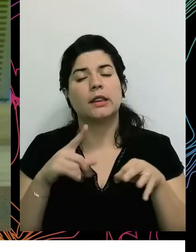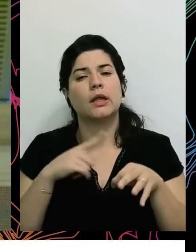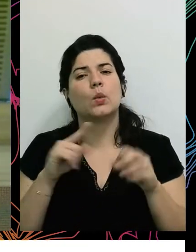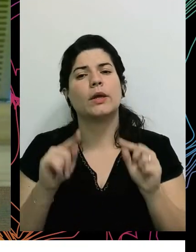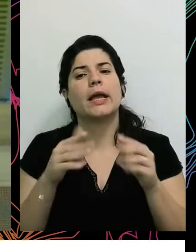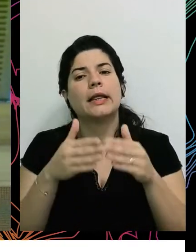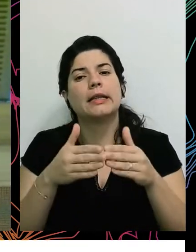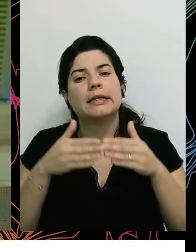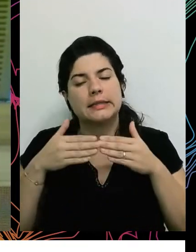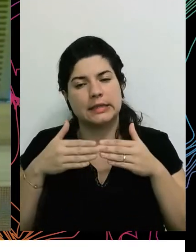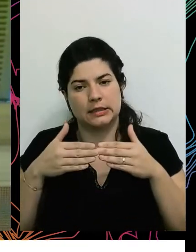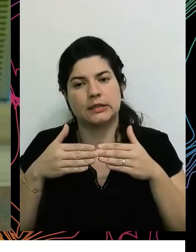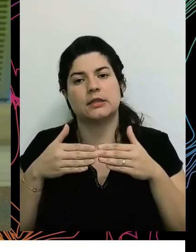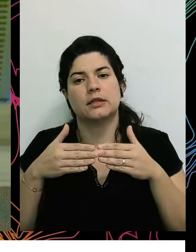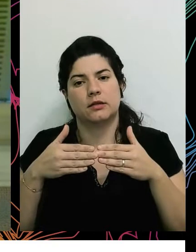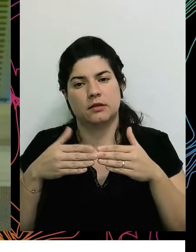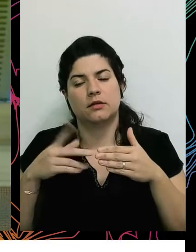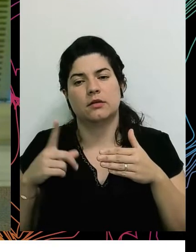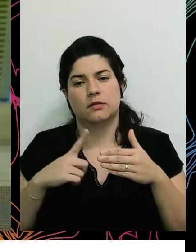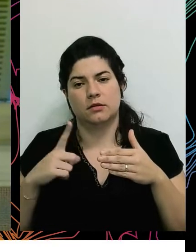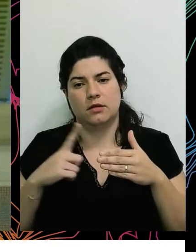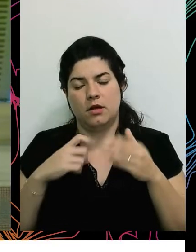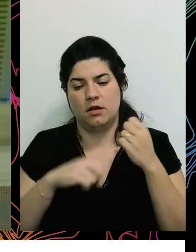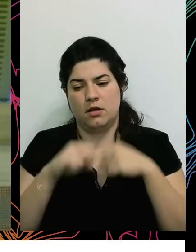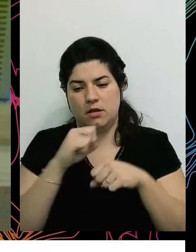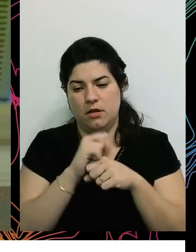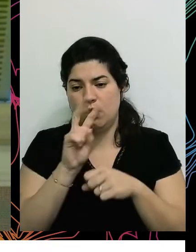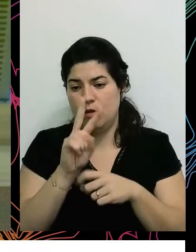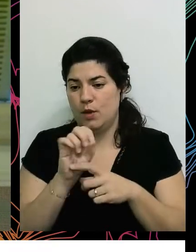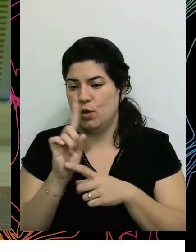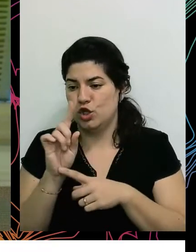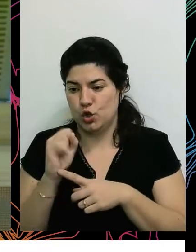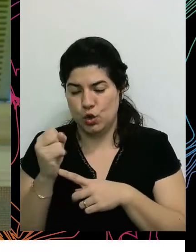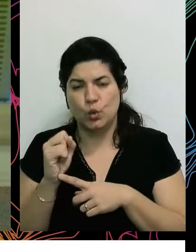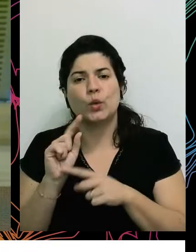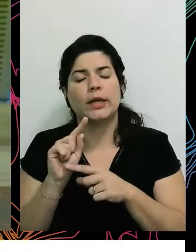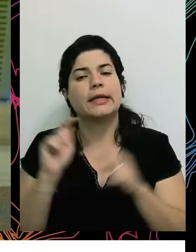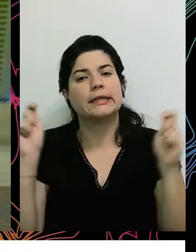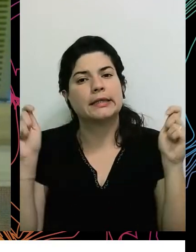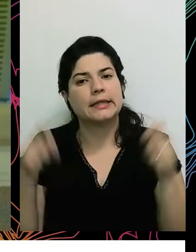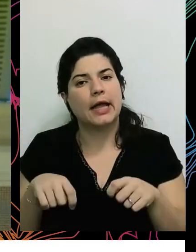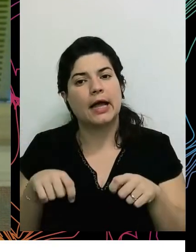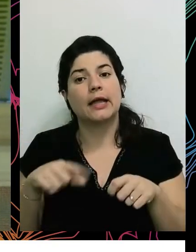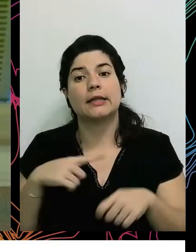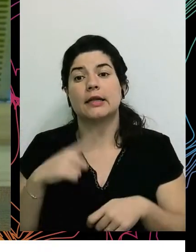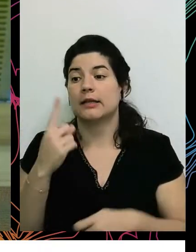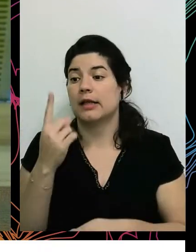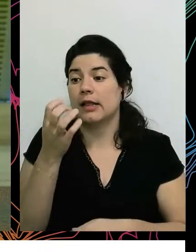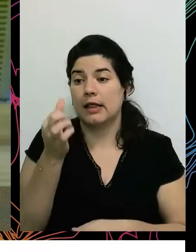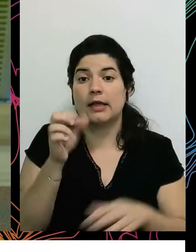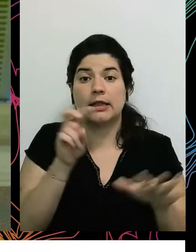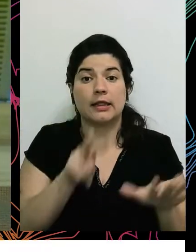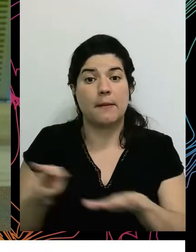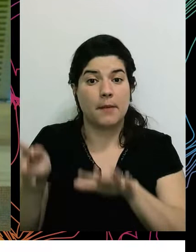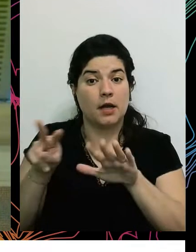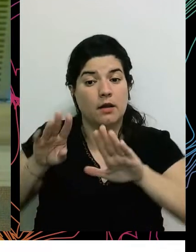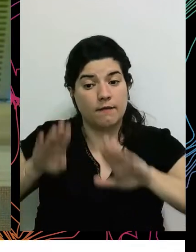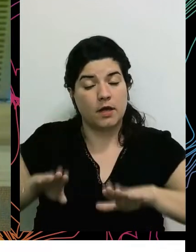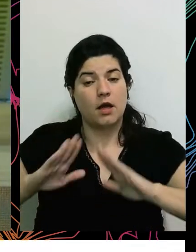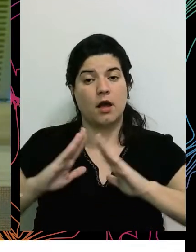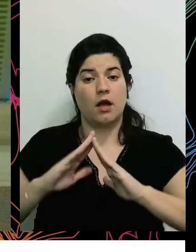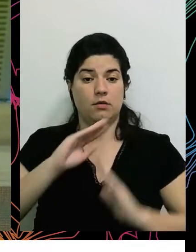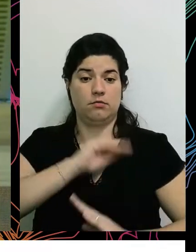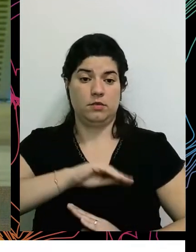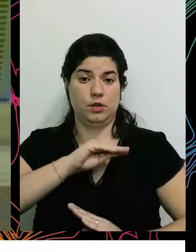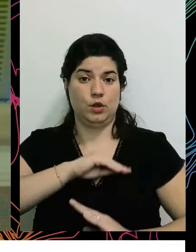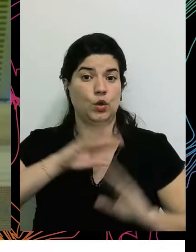global, que lançamos em 2018, que permite ter 16 semanas de licença remunerada para todos